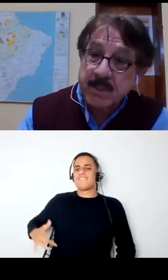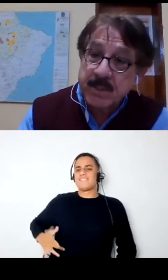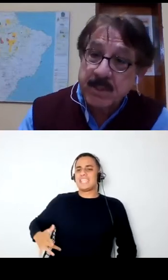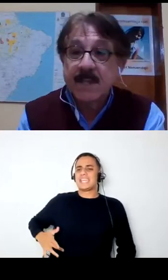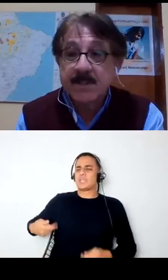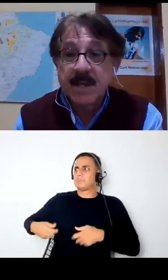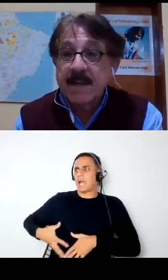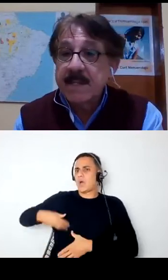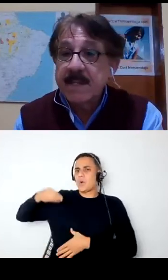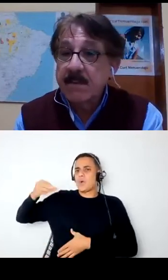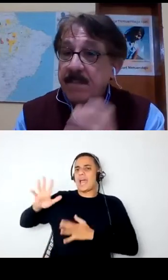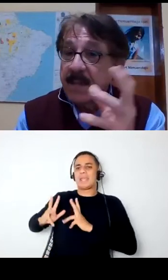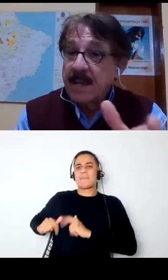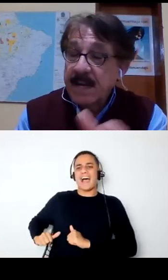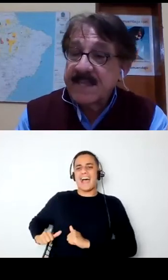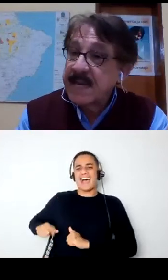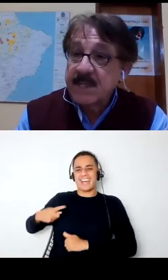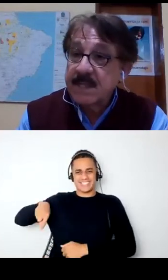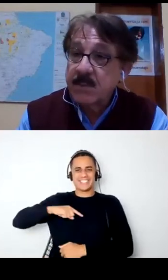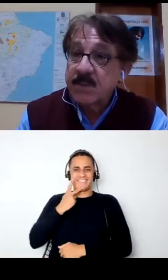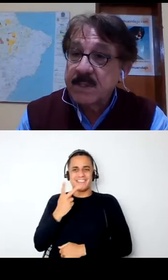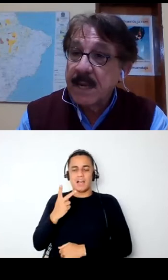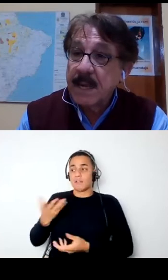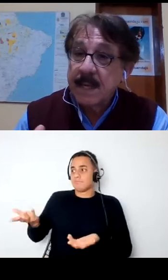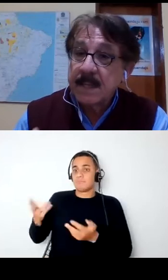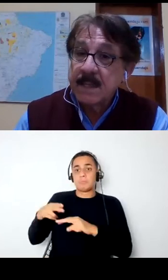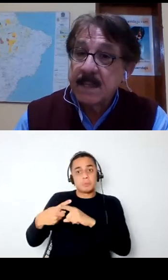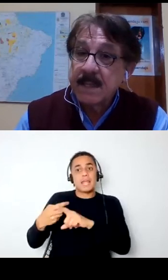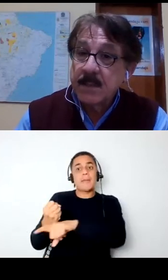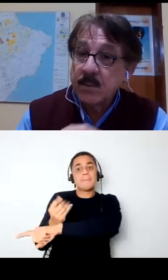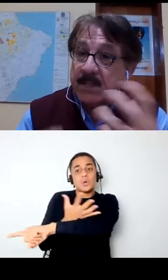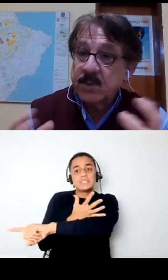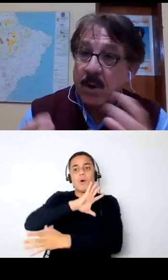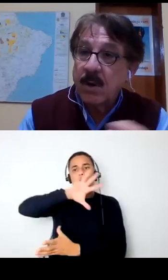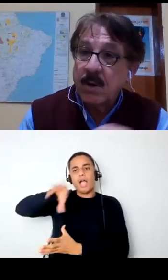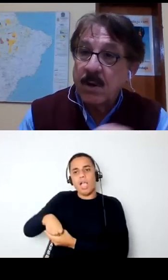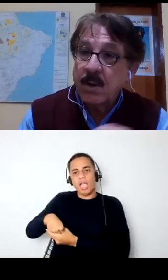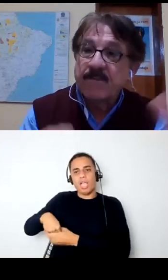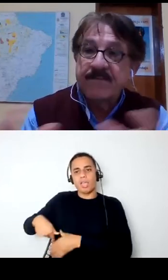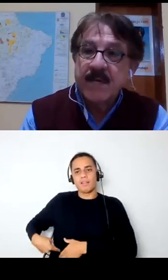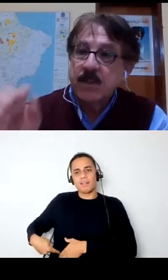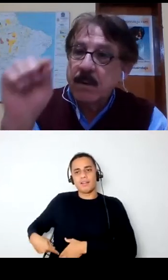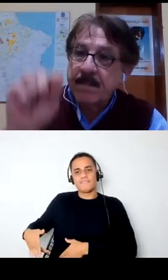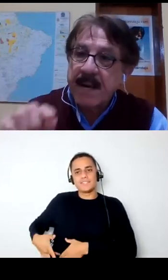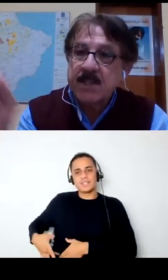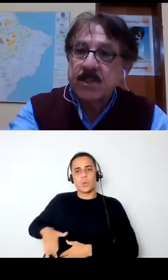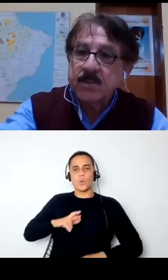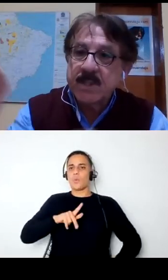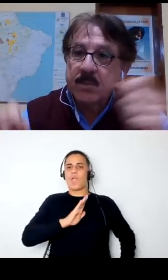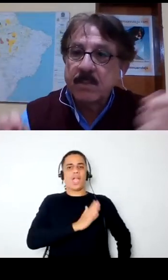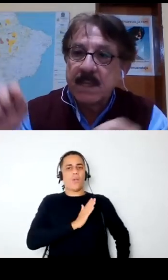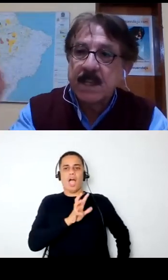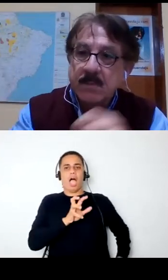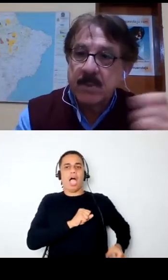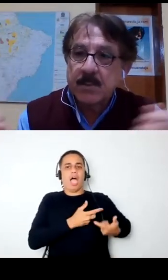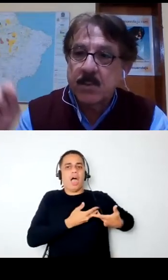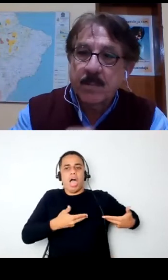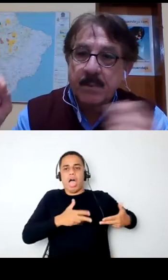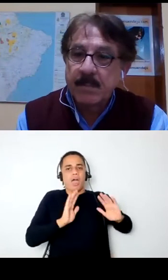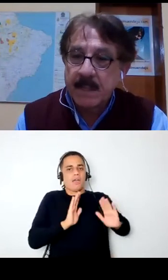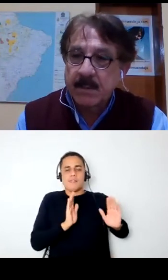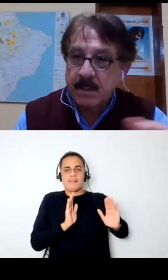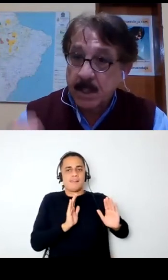para esses povos a sede das emoções. Aquilo que a gente fala do coração, eles põem no fígado. E eu acho que com mais